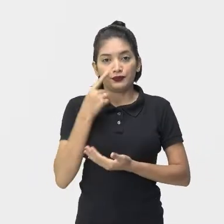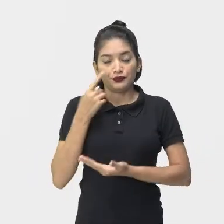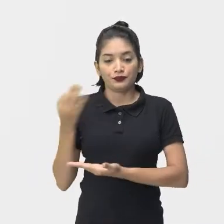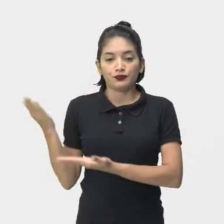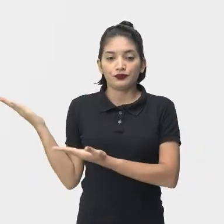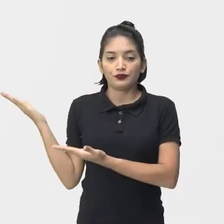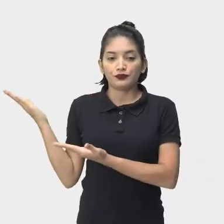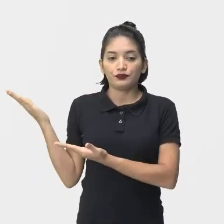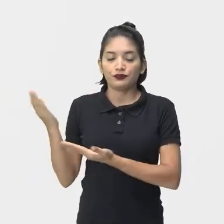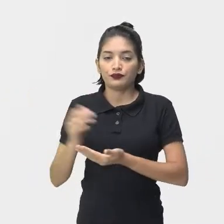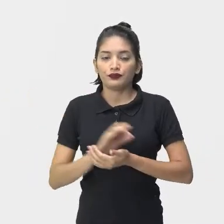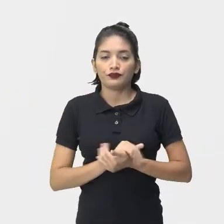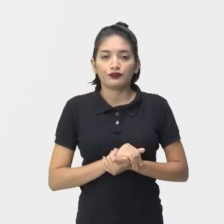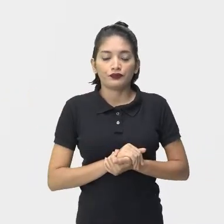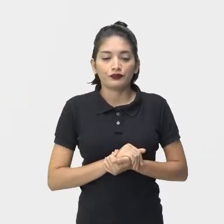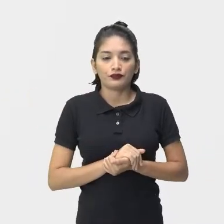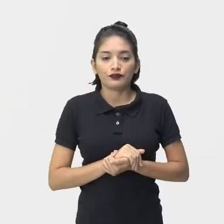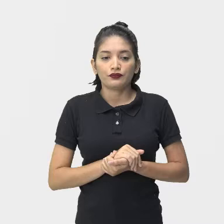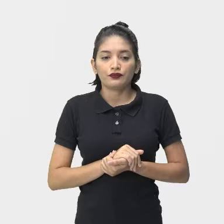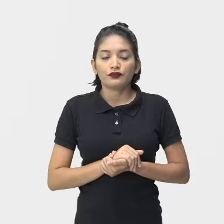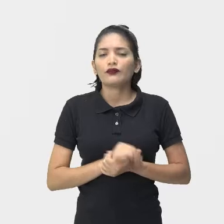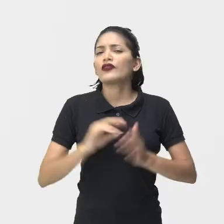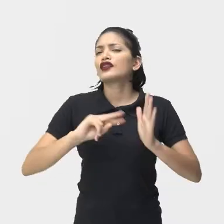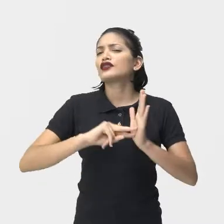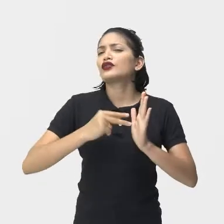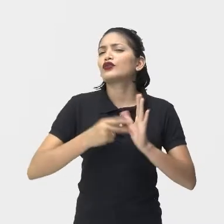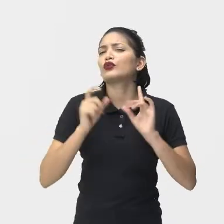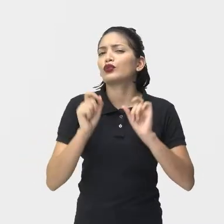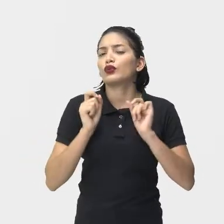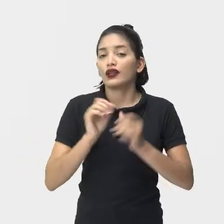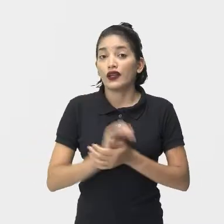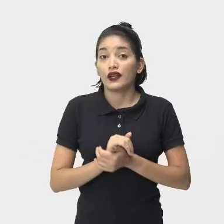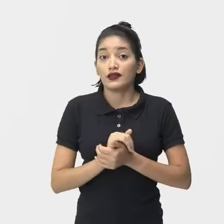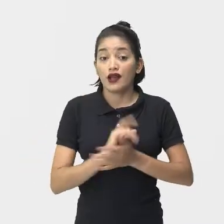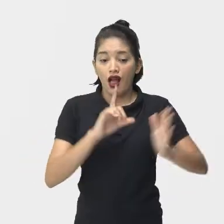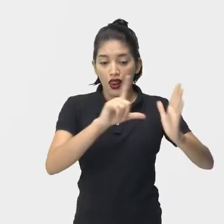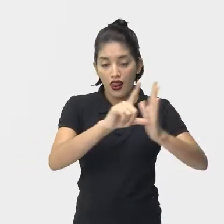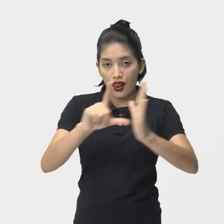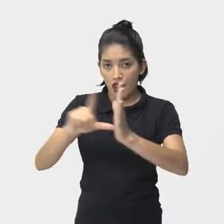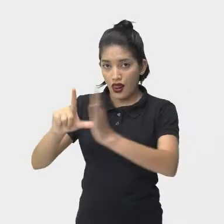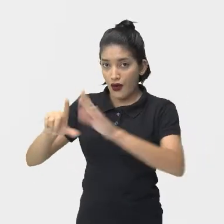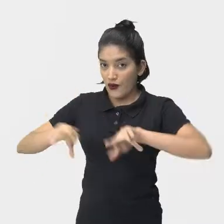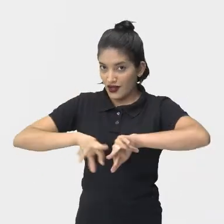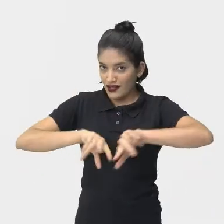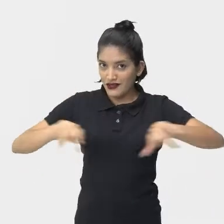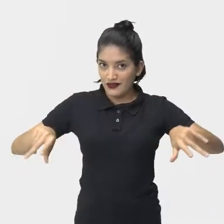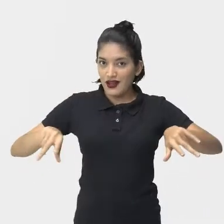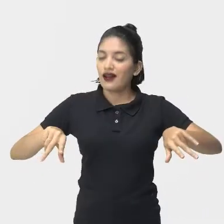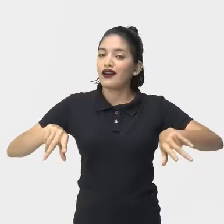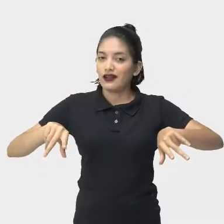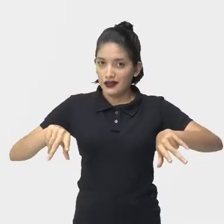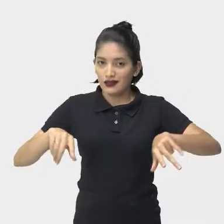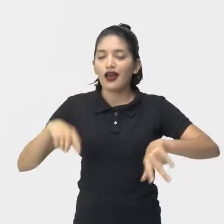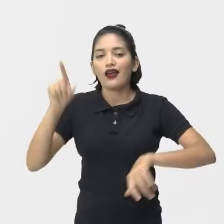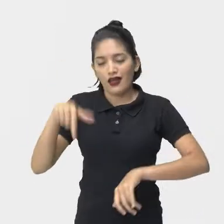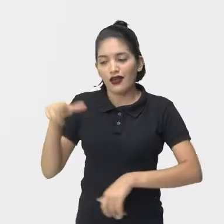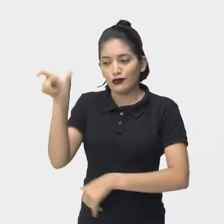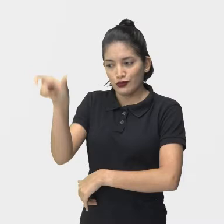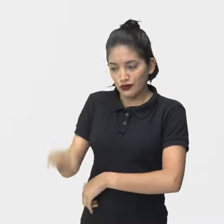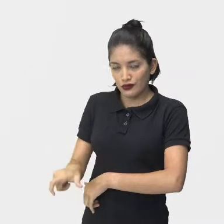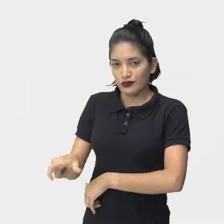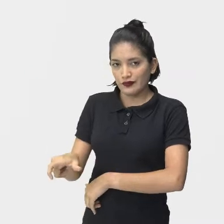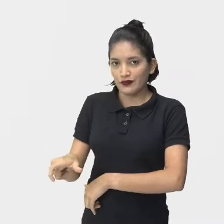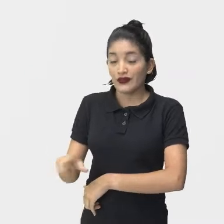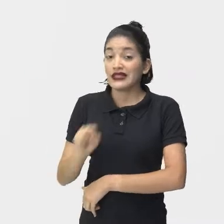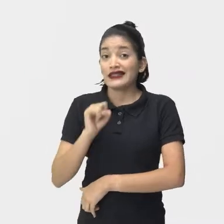Las tiendas é o que? Significa o que? As lojas. Então, esse aqui é o nosso sujeito.